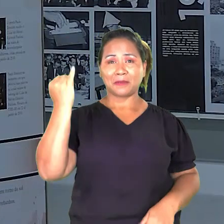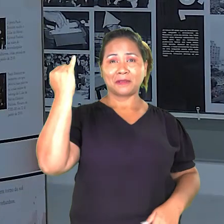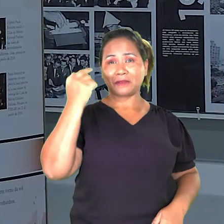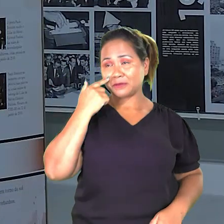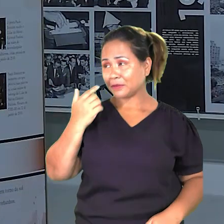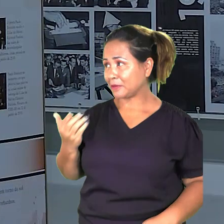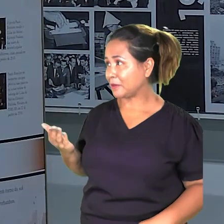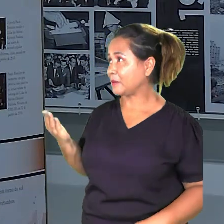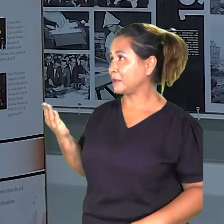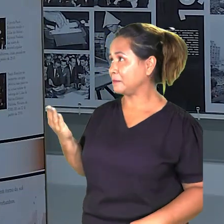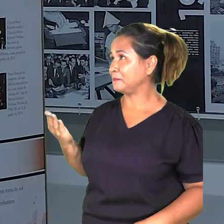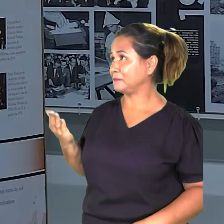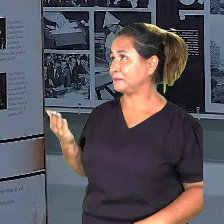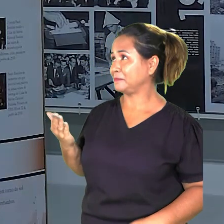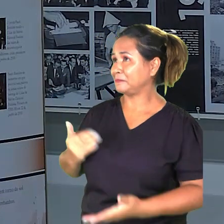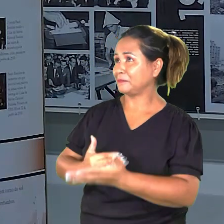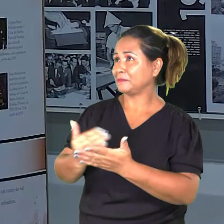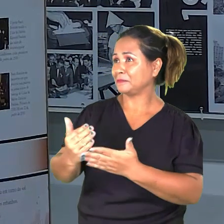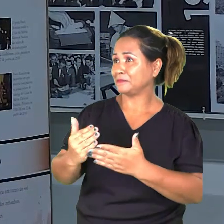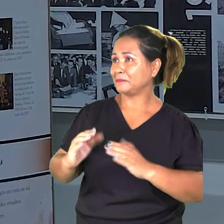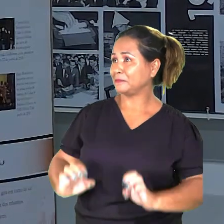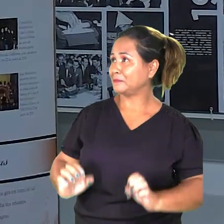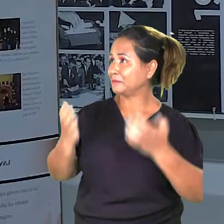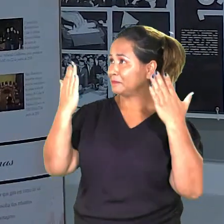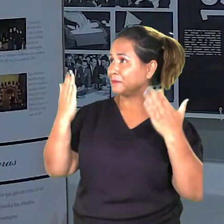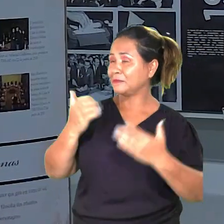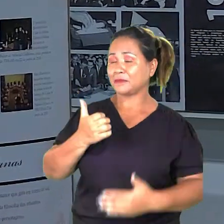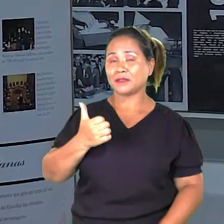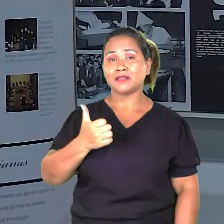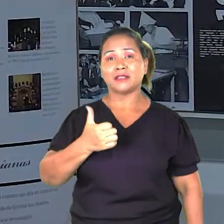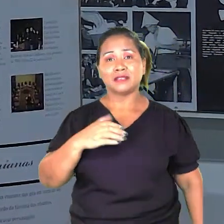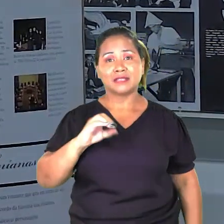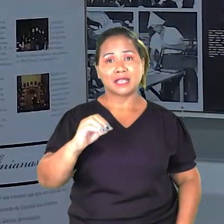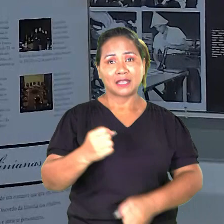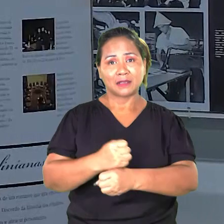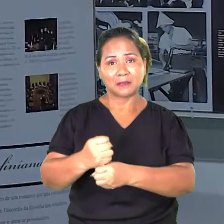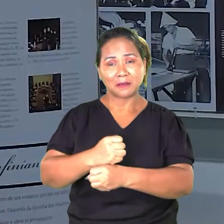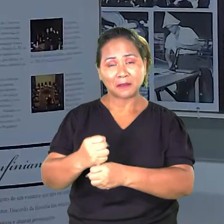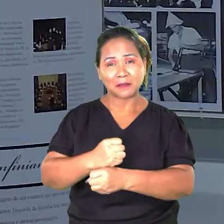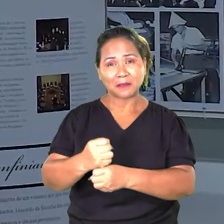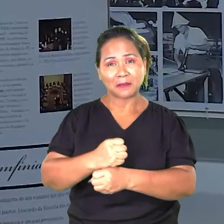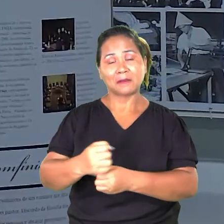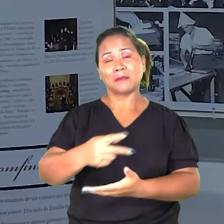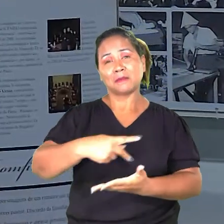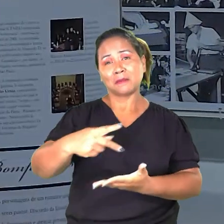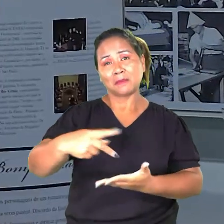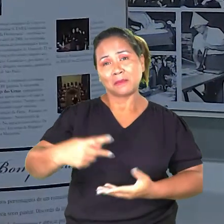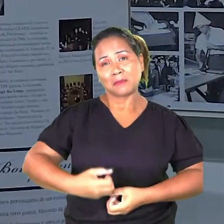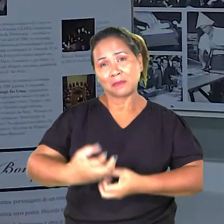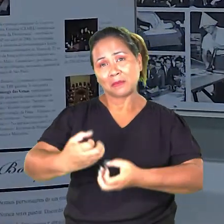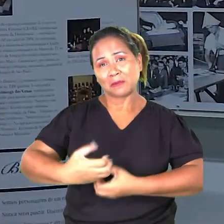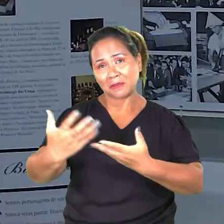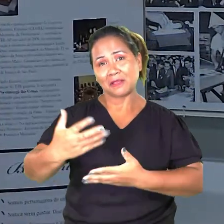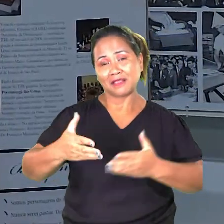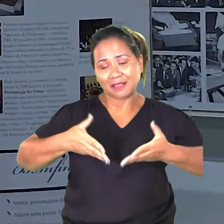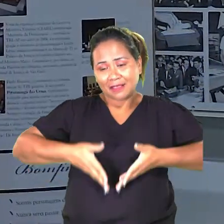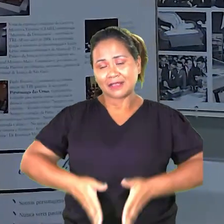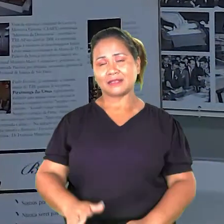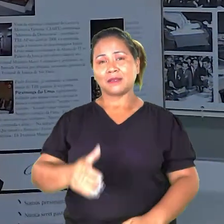espaço cultural dá início às comemorações do centenário do poeta que nasceu